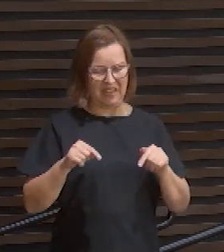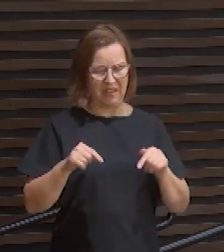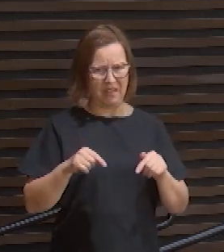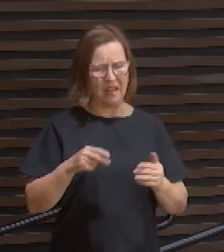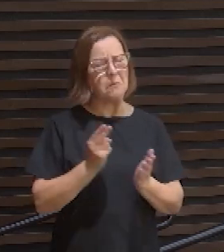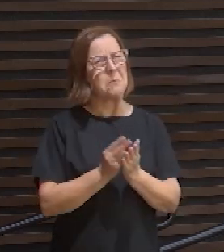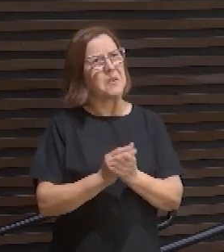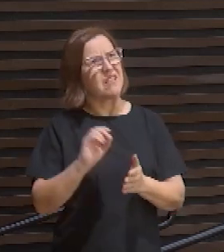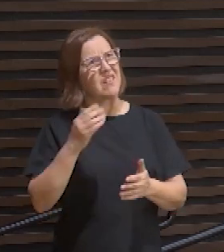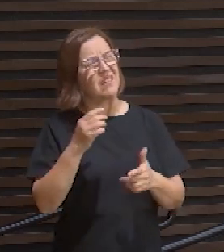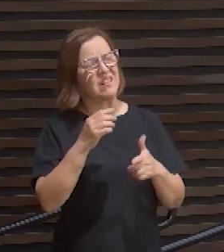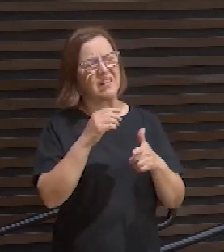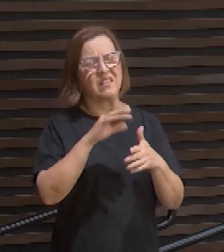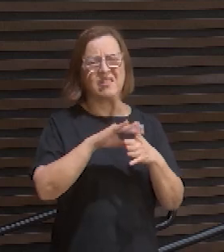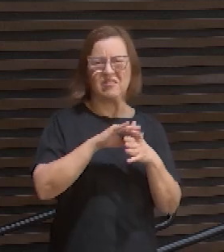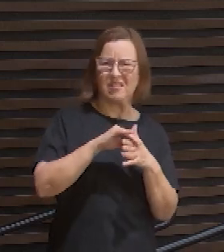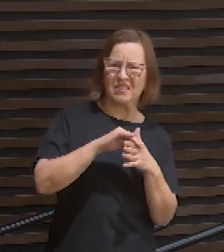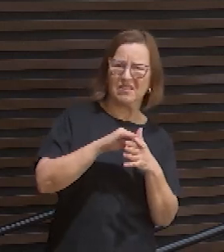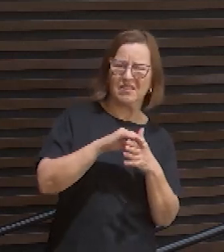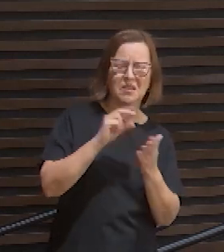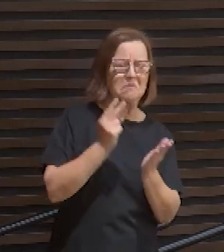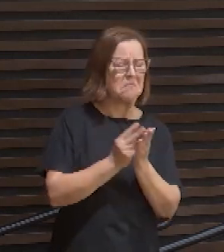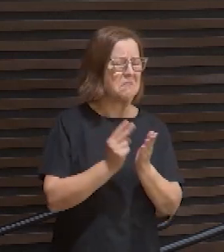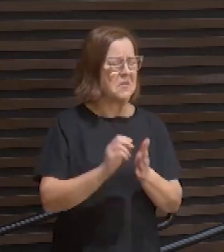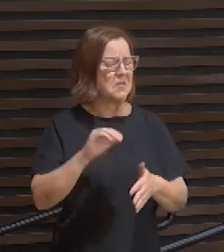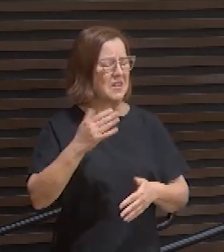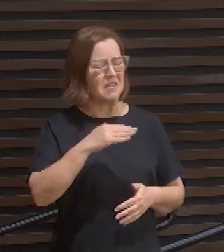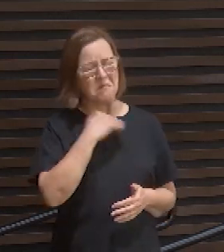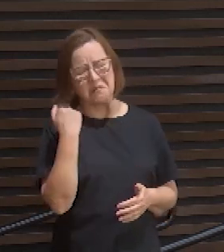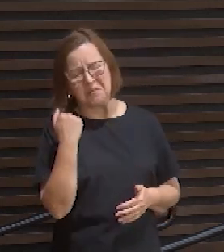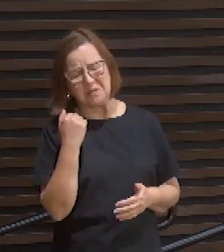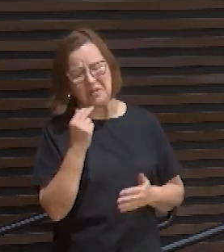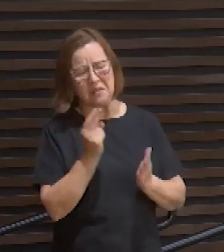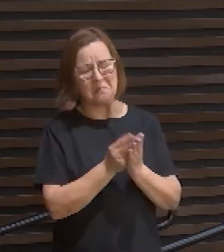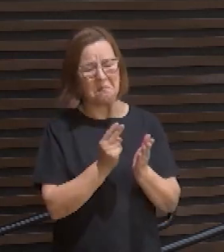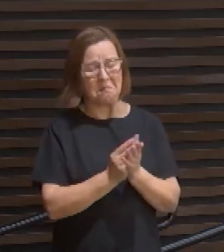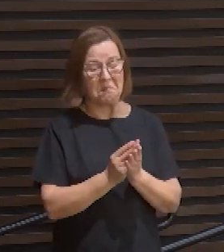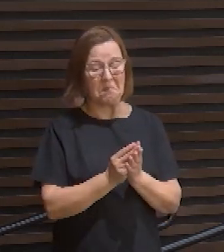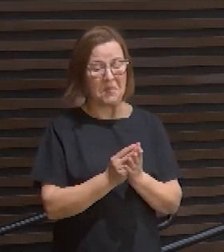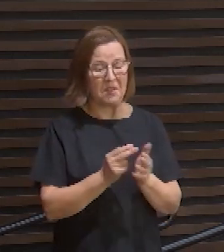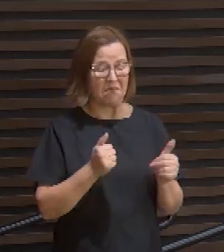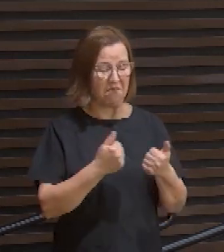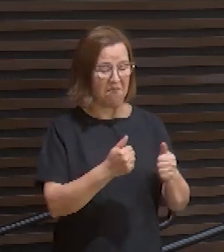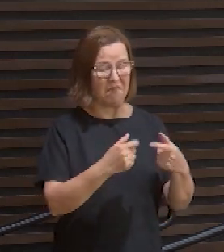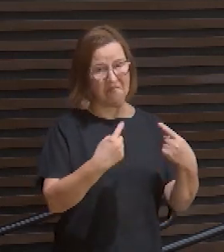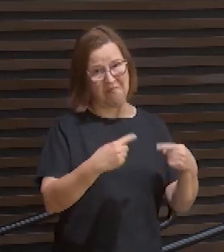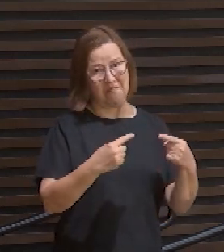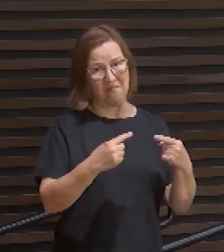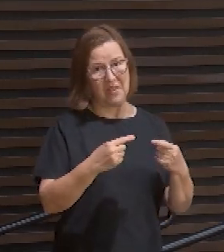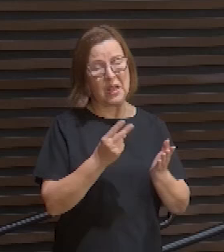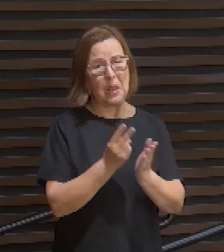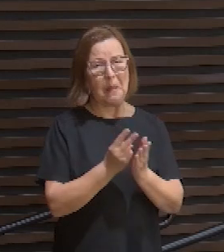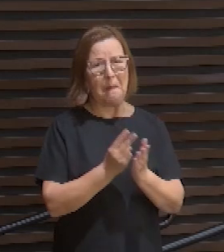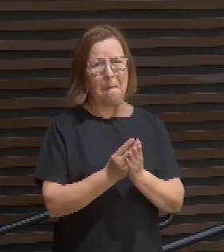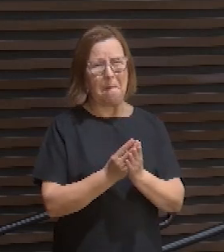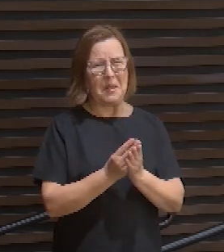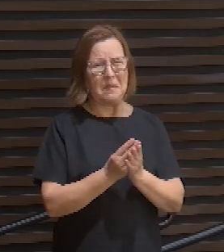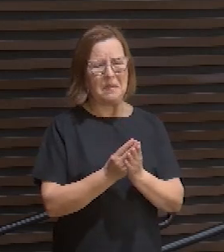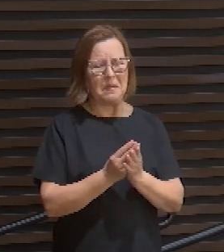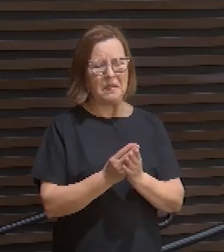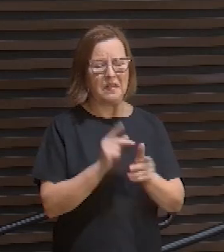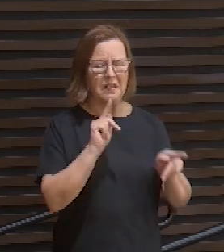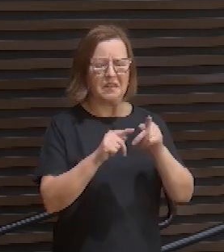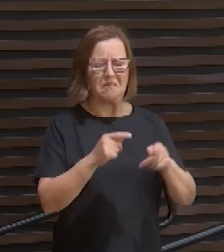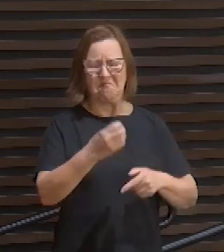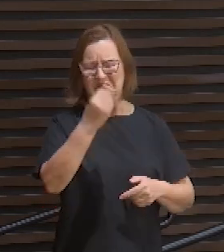doença, mesmo no leito de morte, mesmo em meio à perseguição, mesmo em meio a desprezo, mesmo